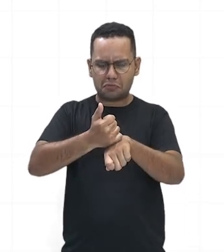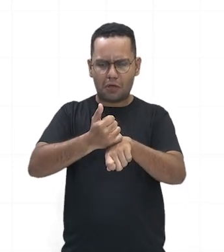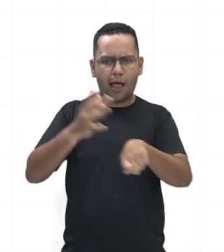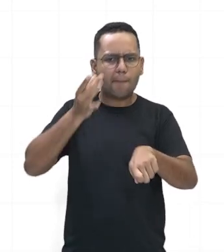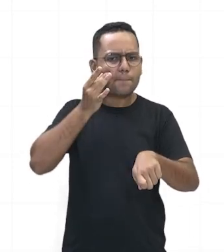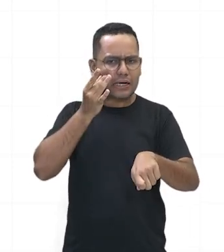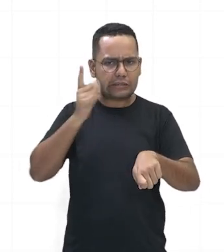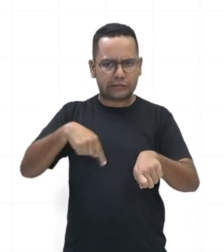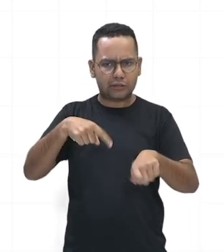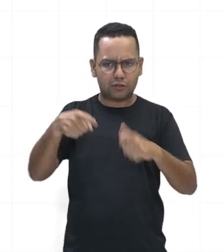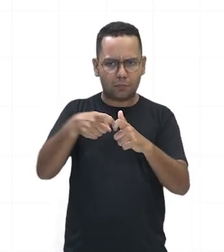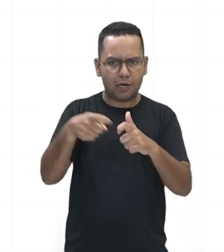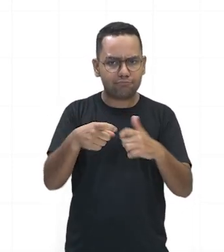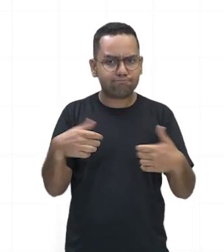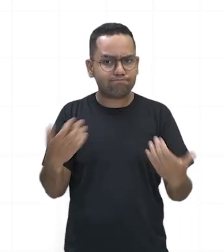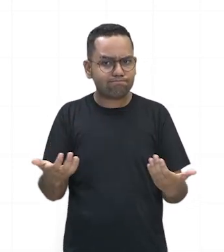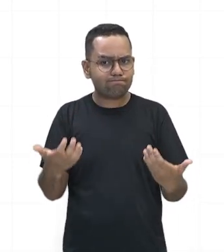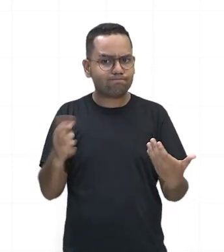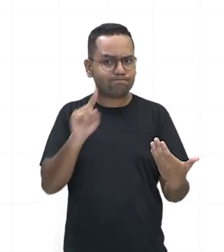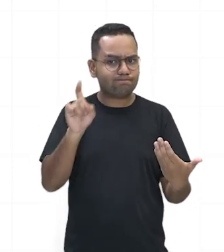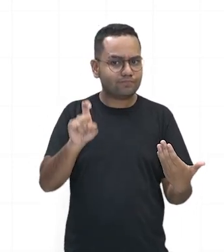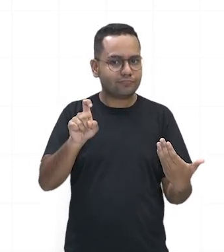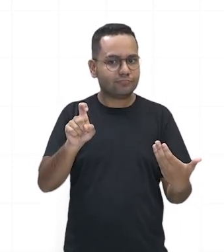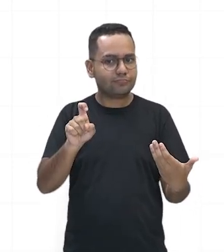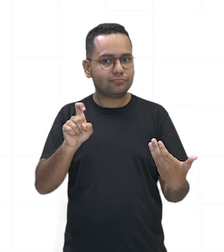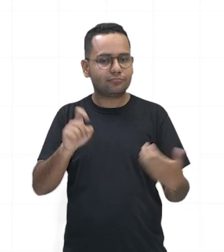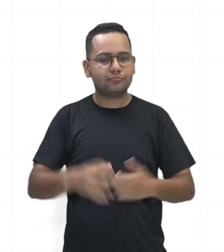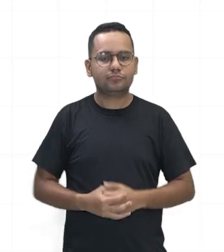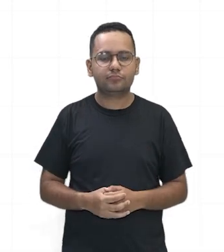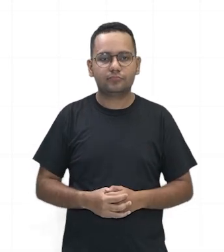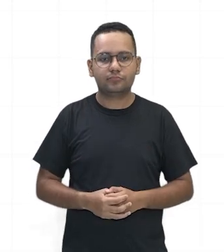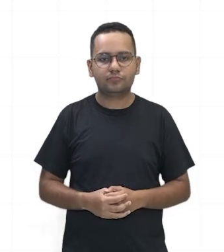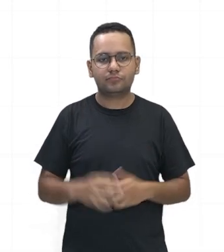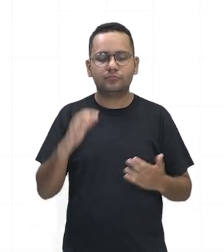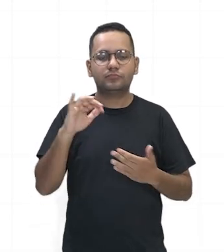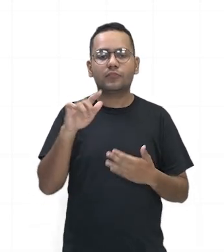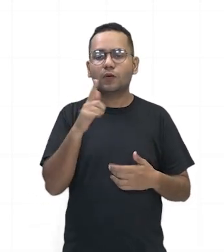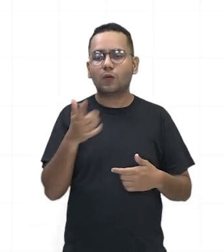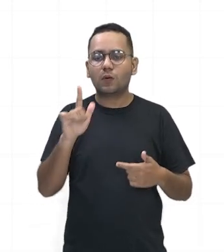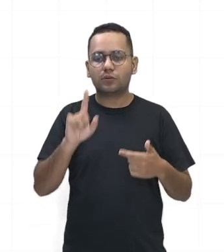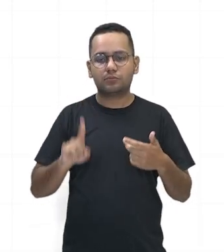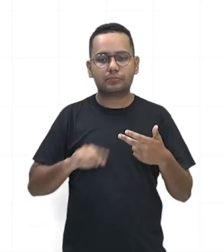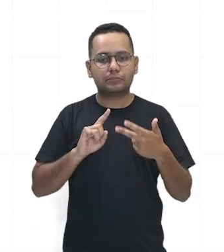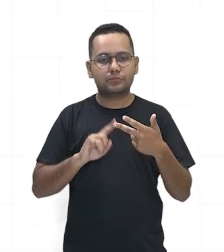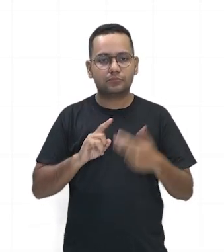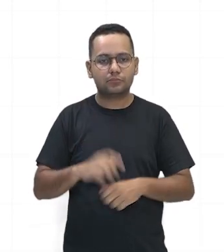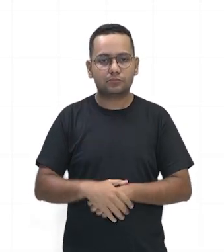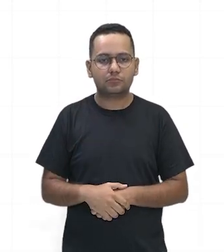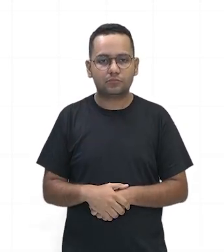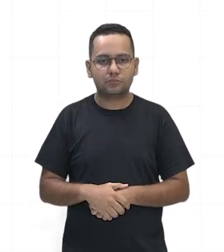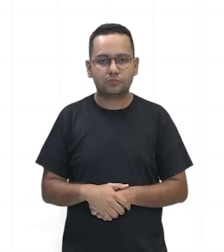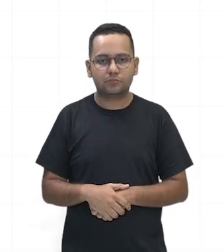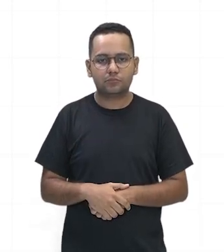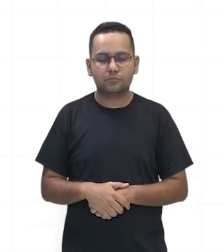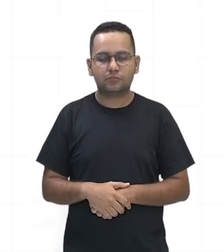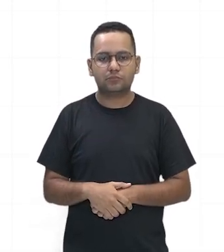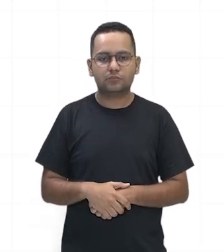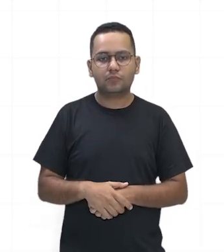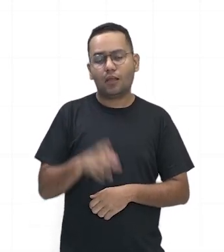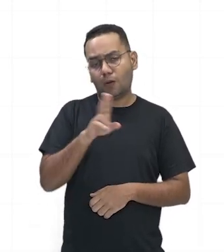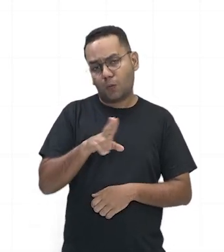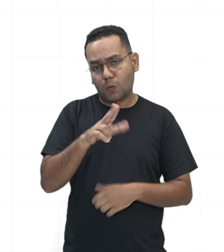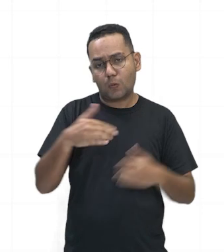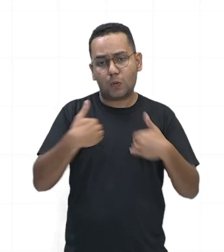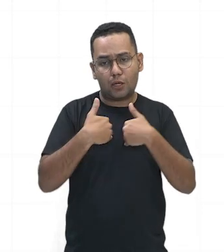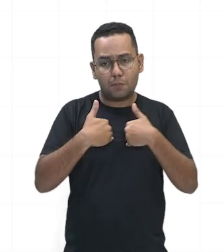podemos pensar a dimensão do uso dos animais em experimentação científica e na indústria alimentícia, que